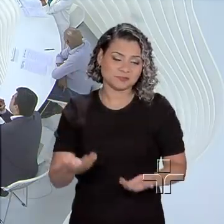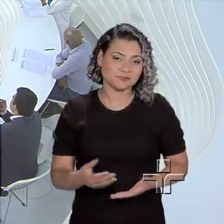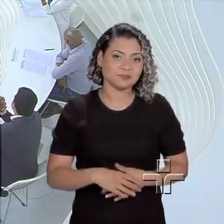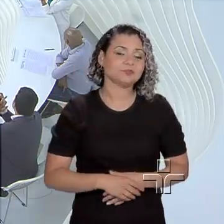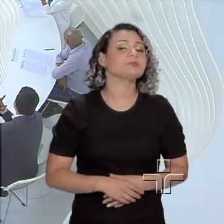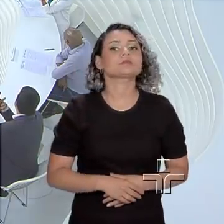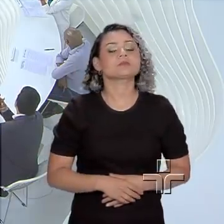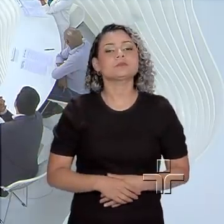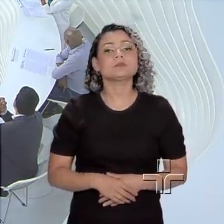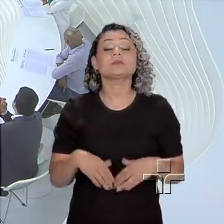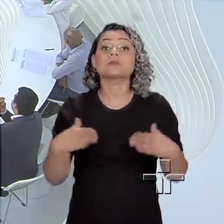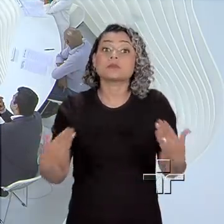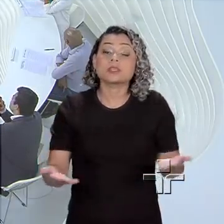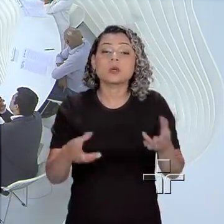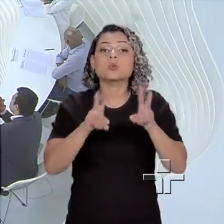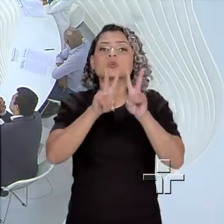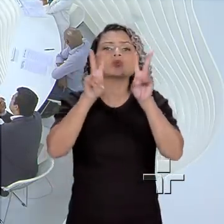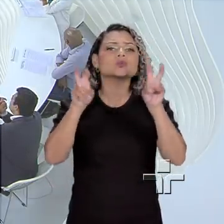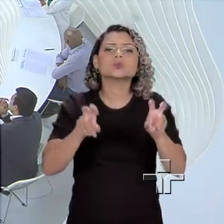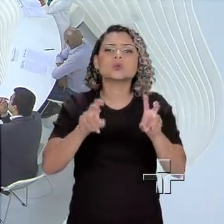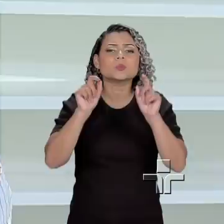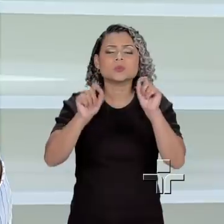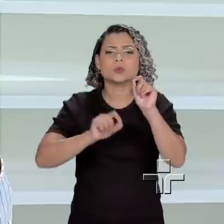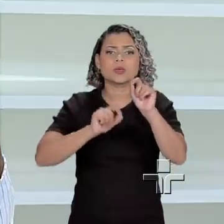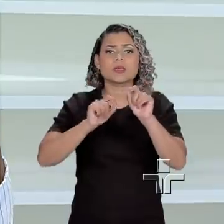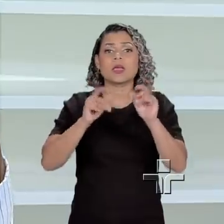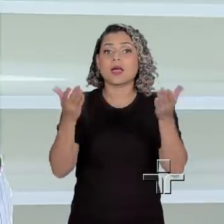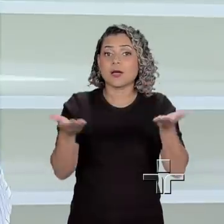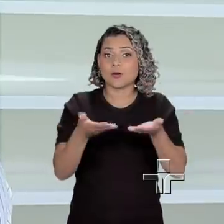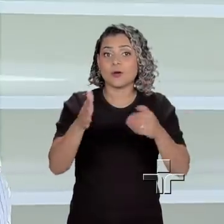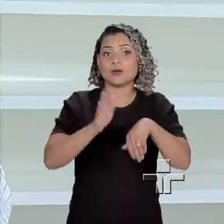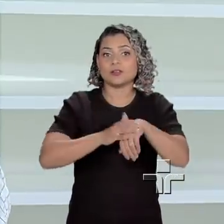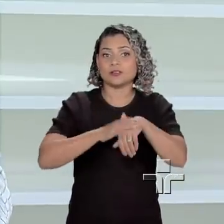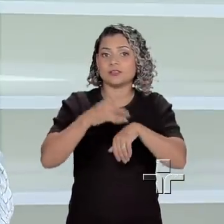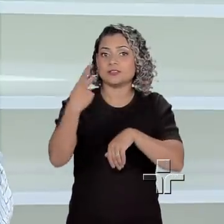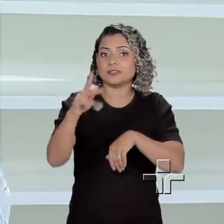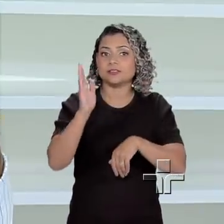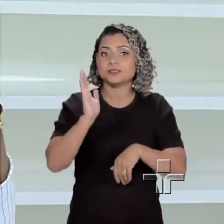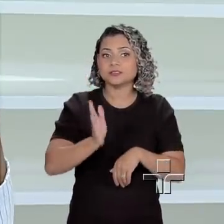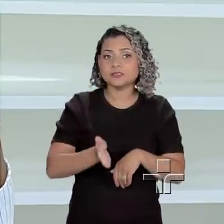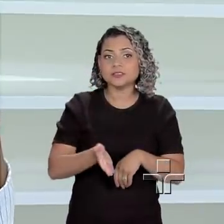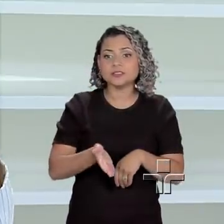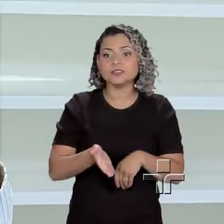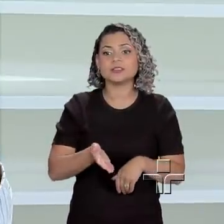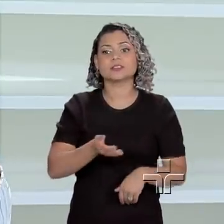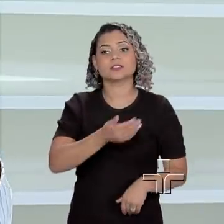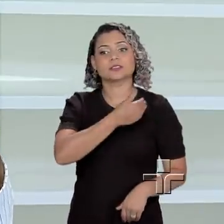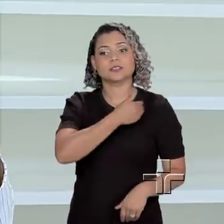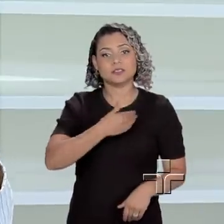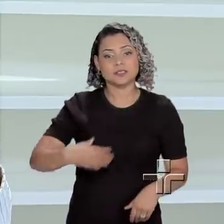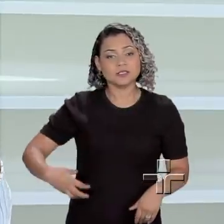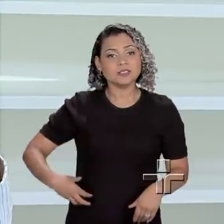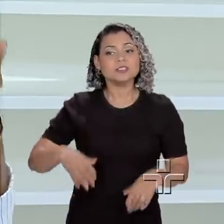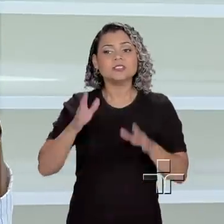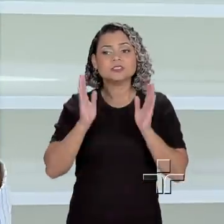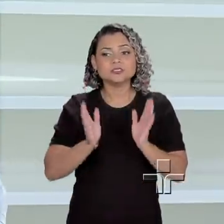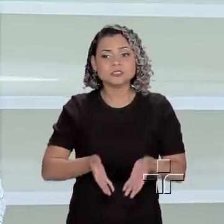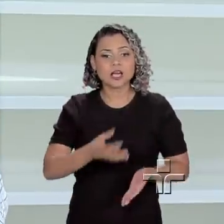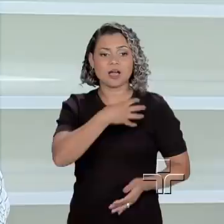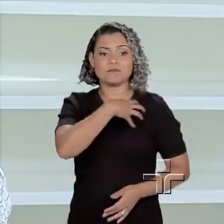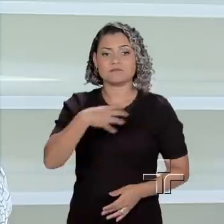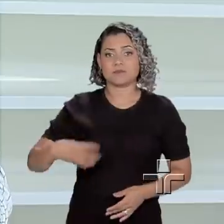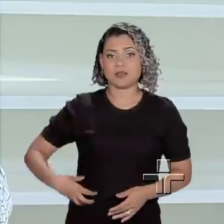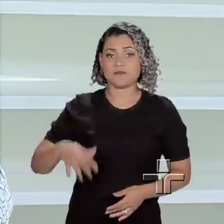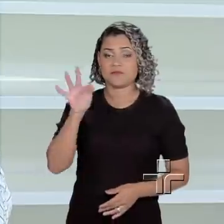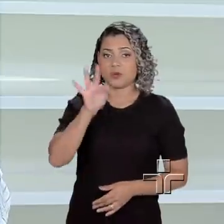sobre justamente a educação, agora que Harvard, Stanford, MIT estão dando conteúdo de graça pela